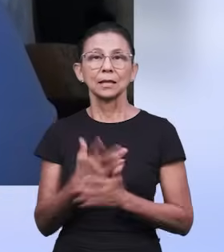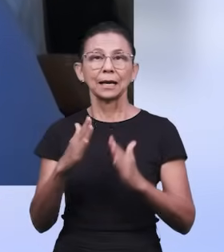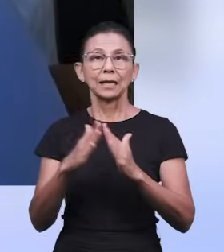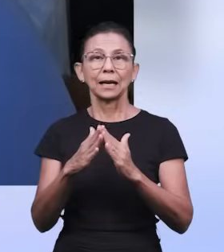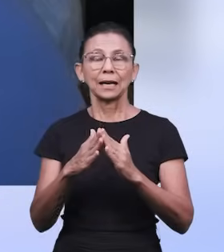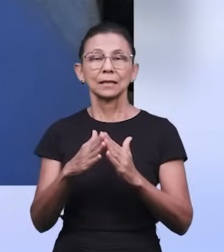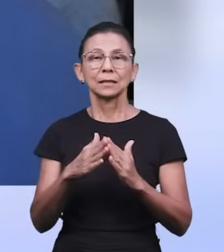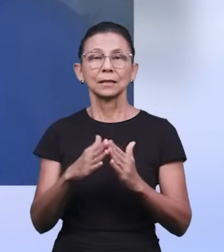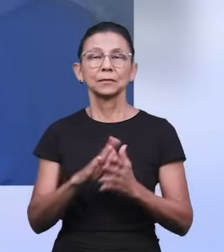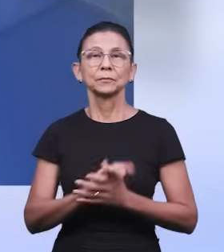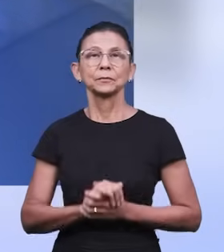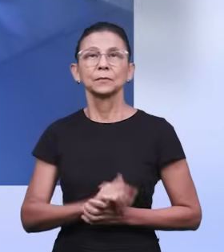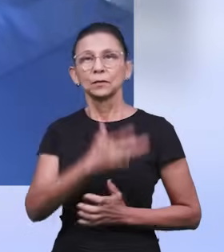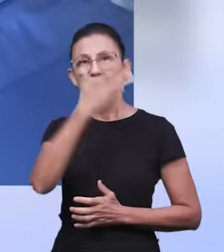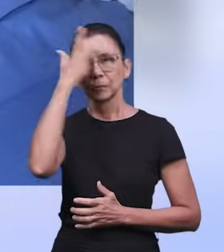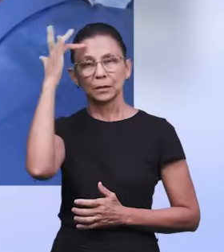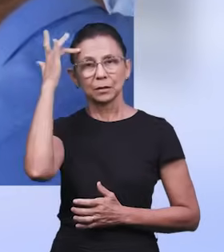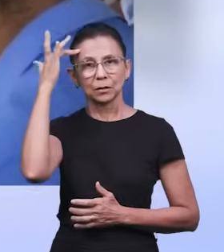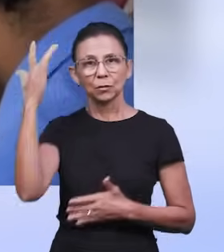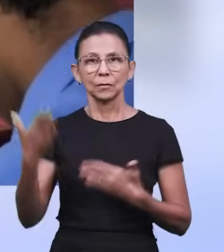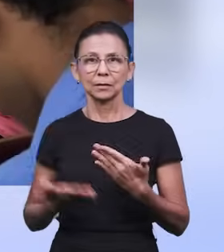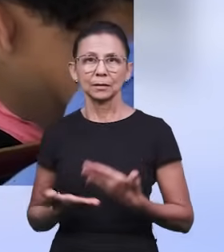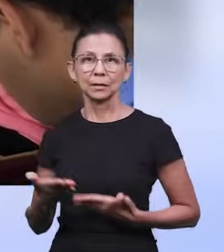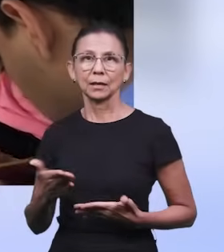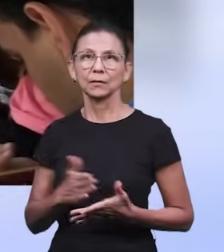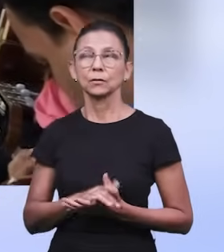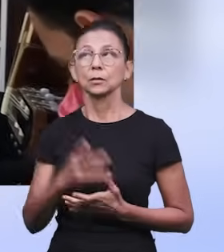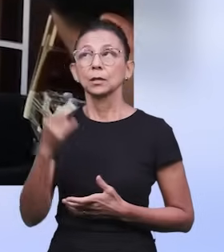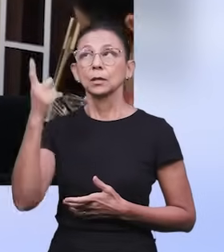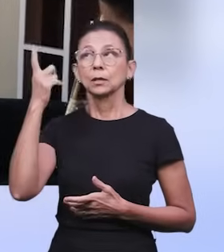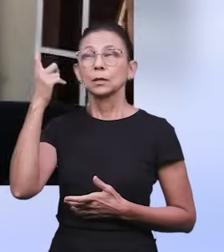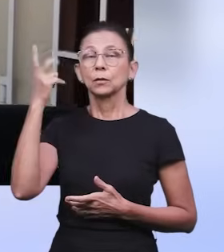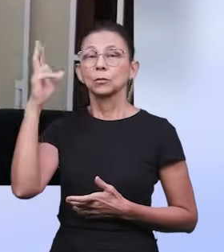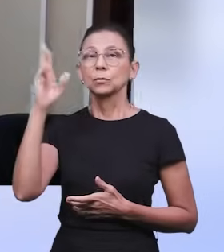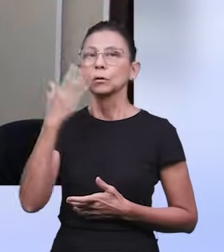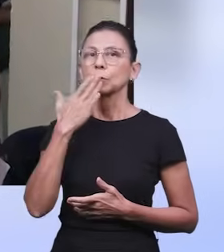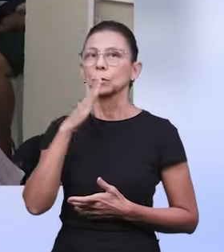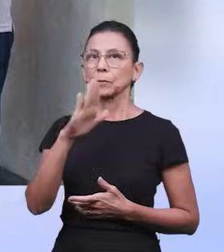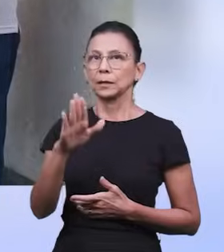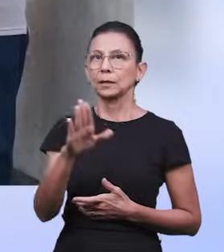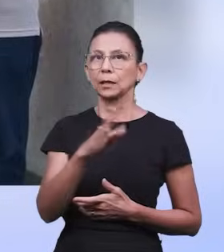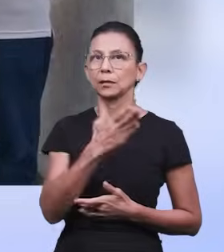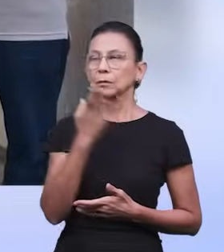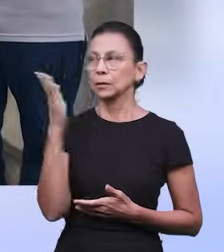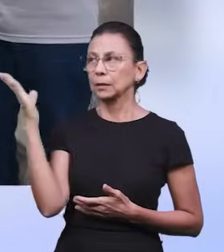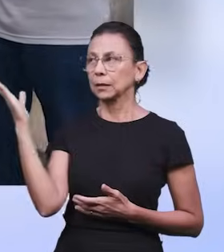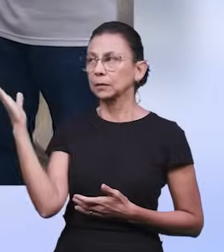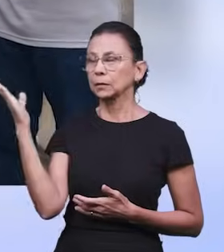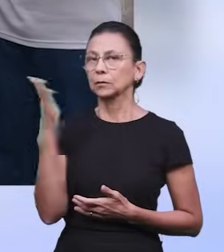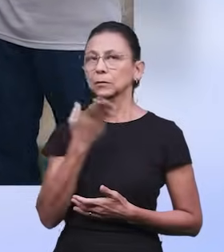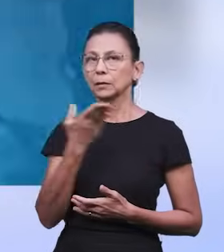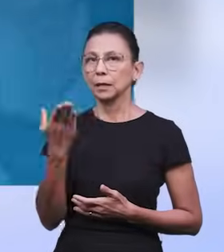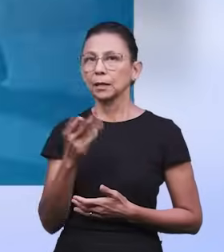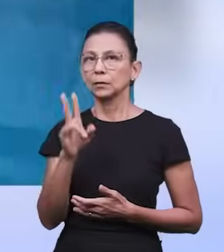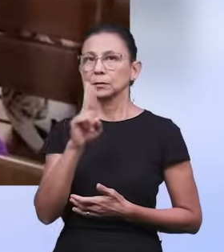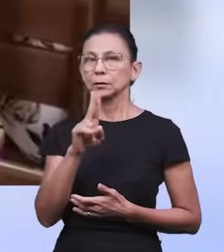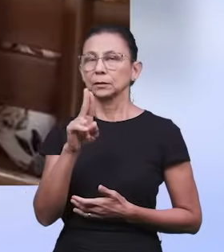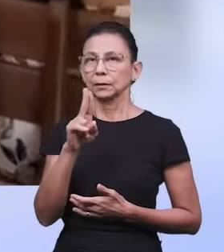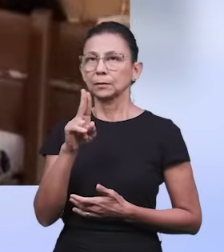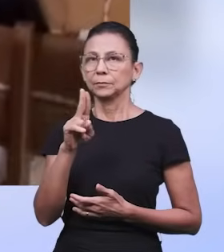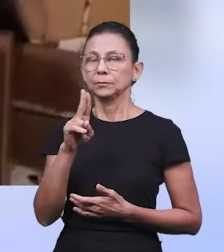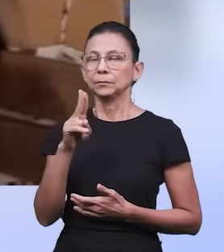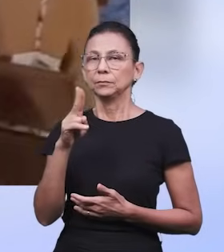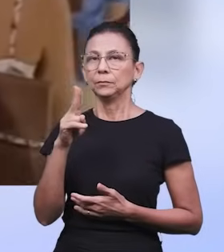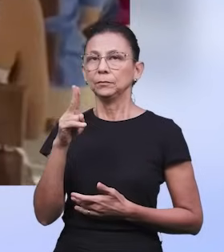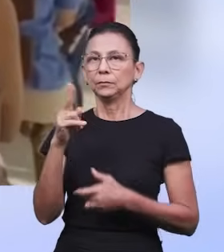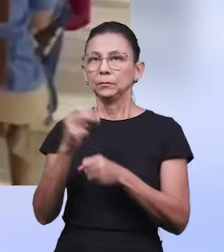E o Senhor fez uma promessa de usar esses novos convertidos que nasceram de novo na evangelização.